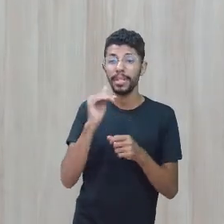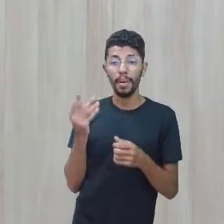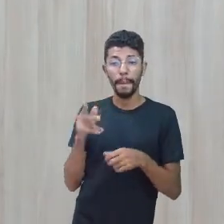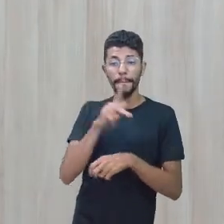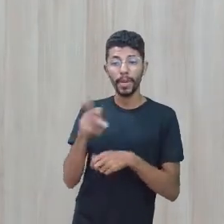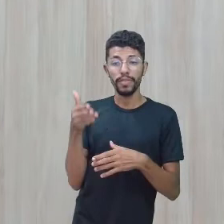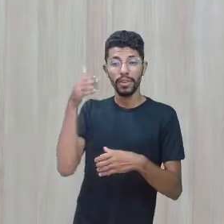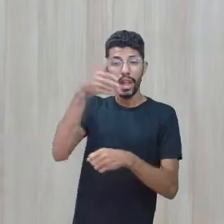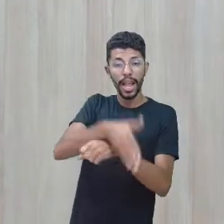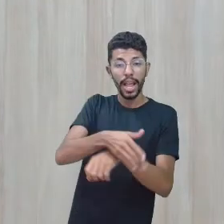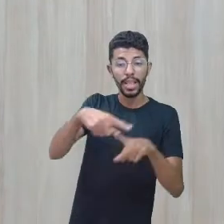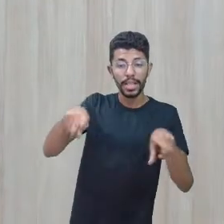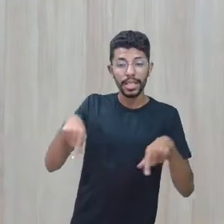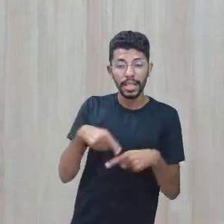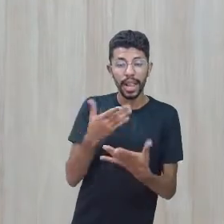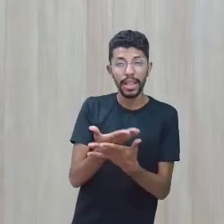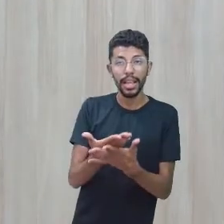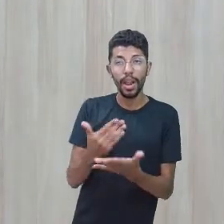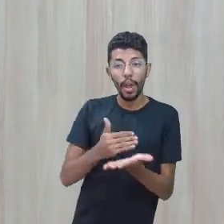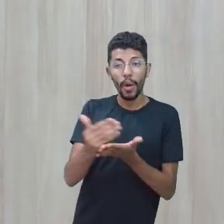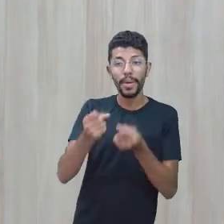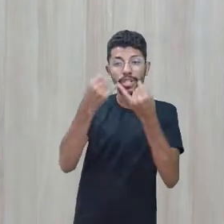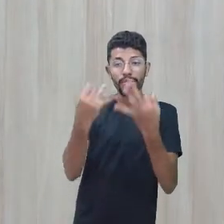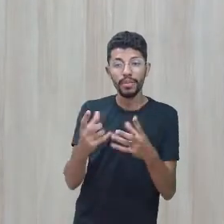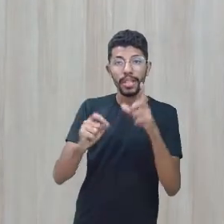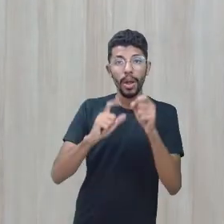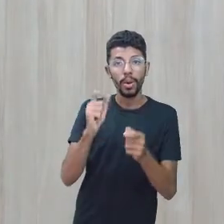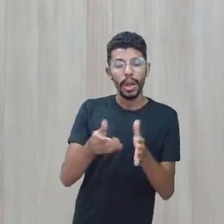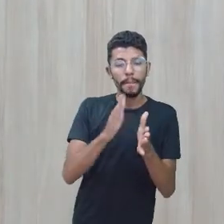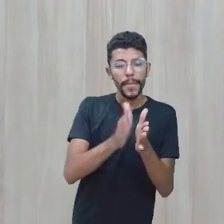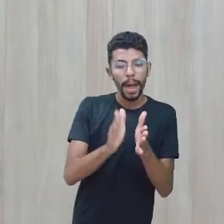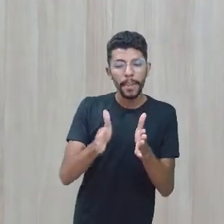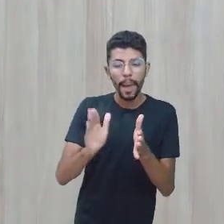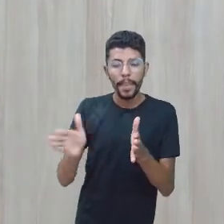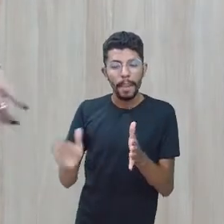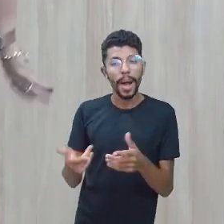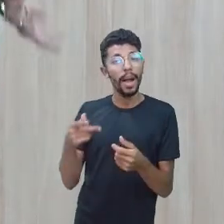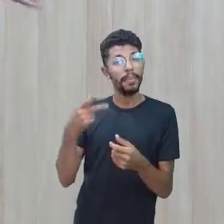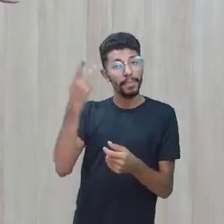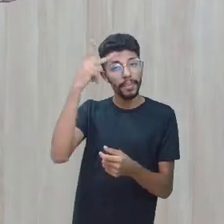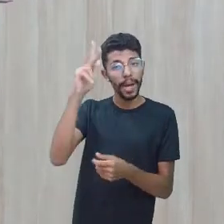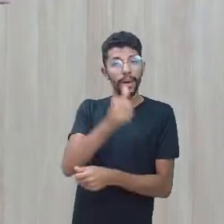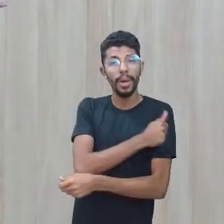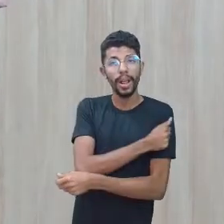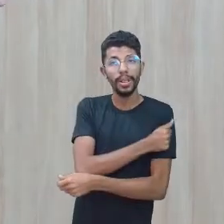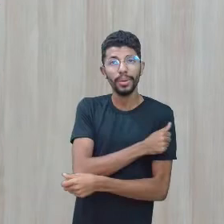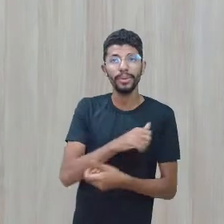e começa a explicar o passo a passo ao aluno.